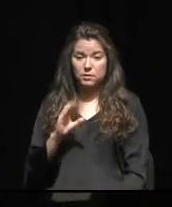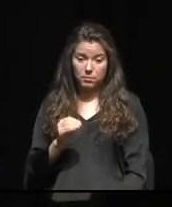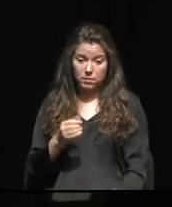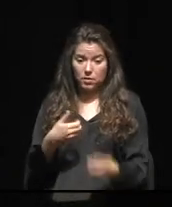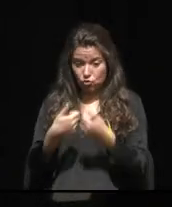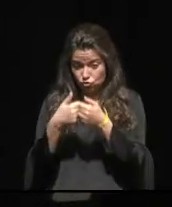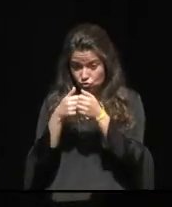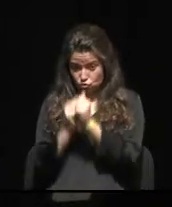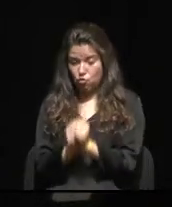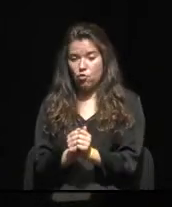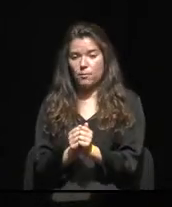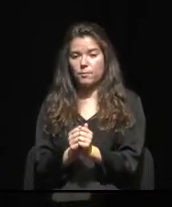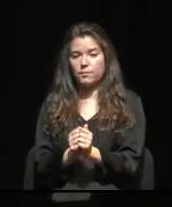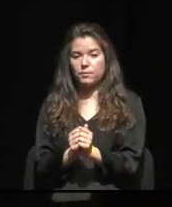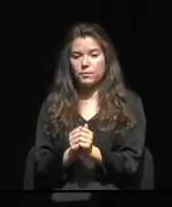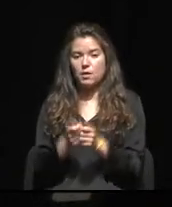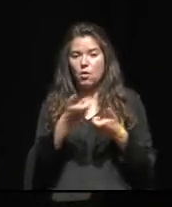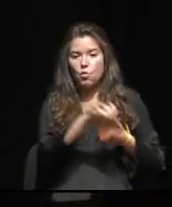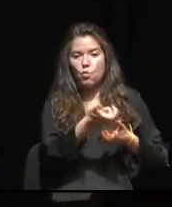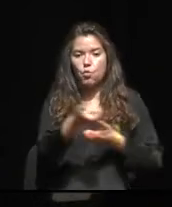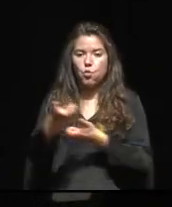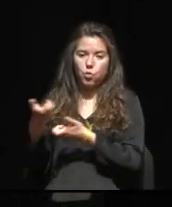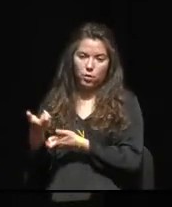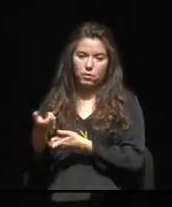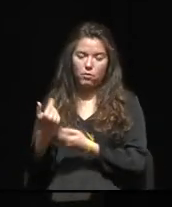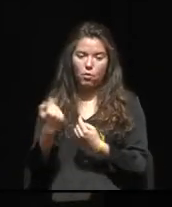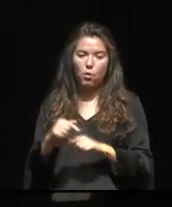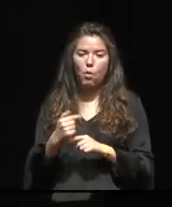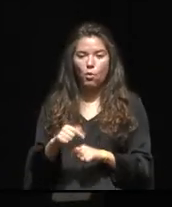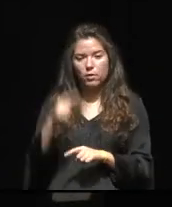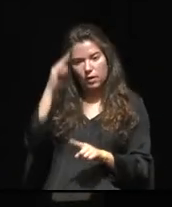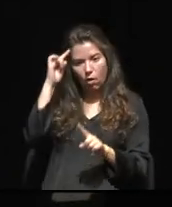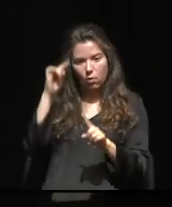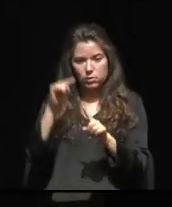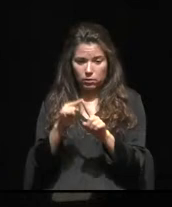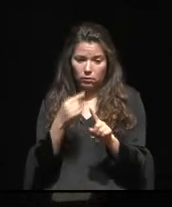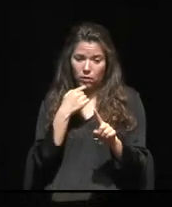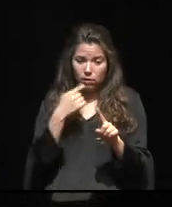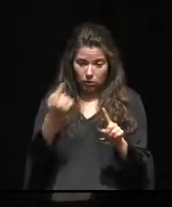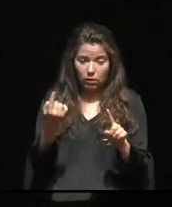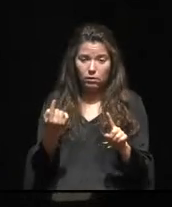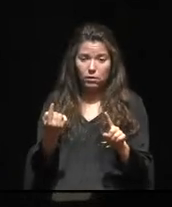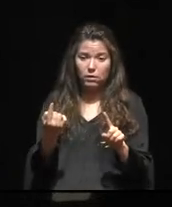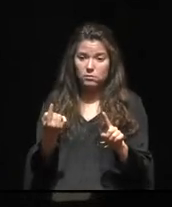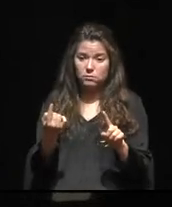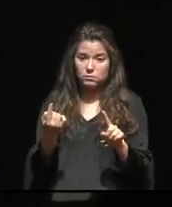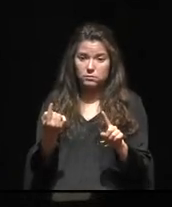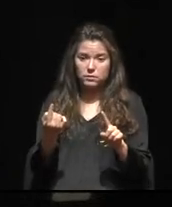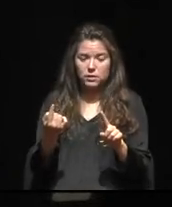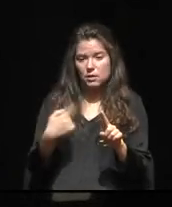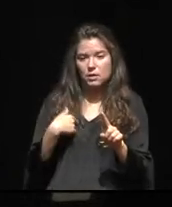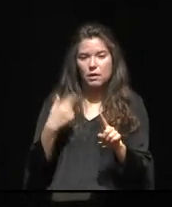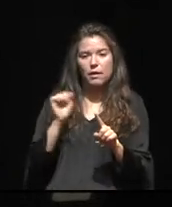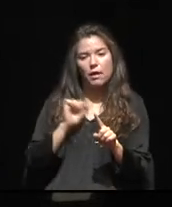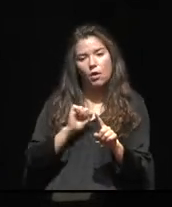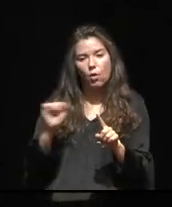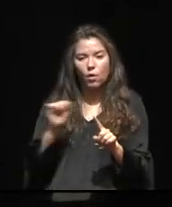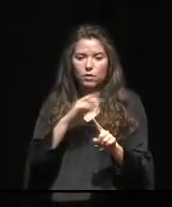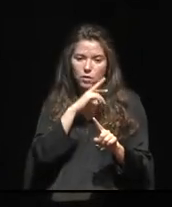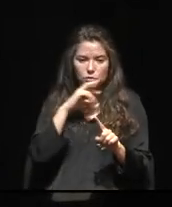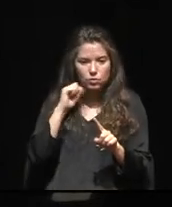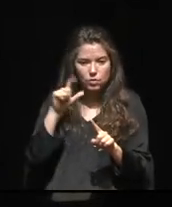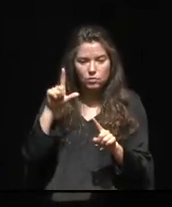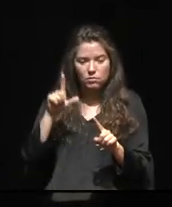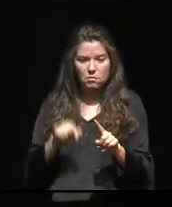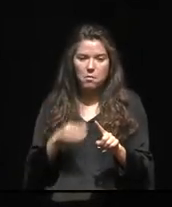omite terroristas com o único propósito e assumido e declarado é a eliminação dos judeus e de